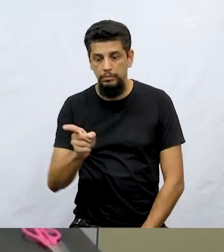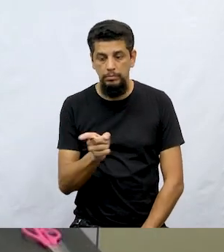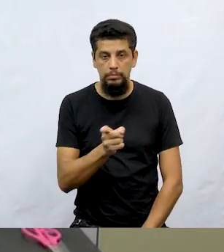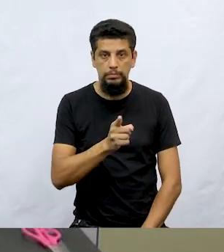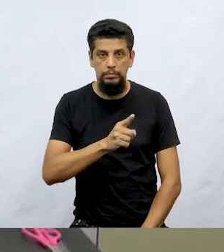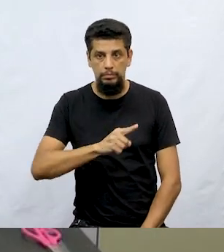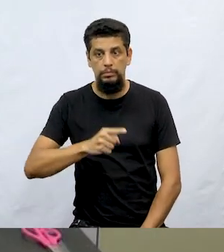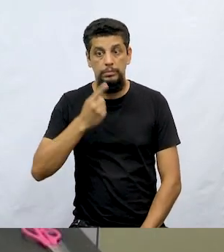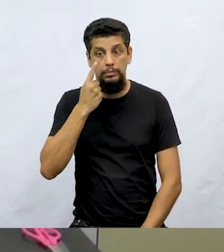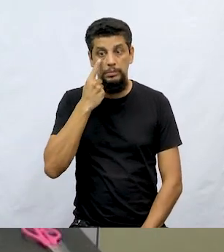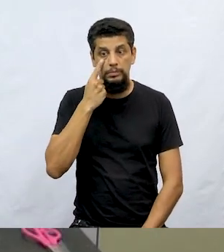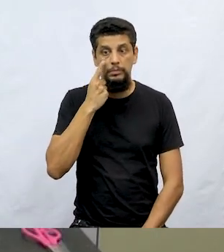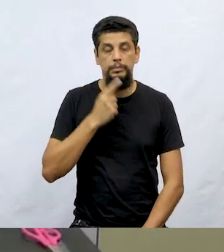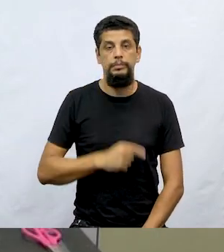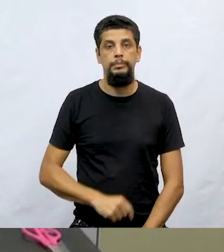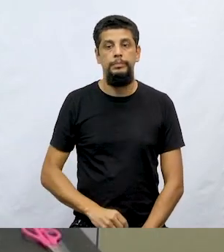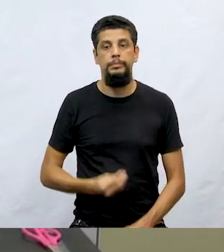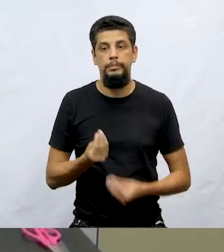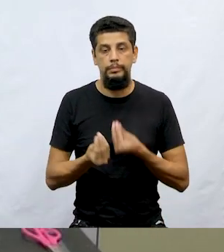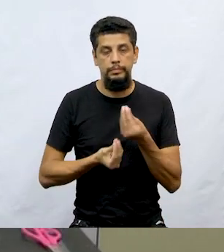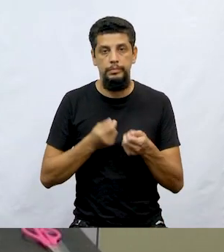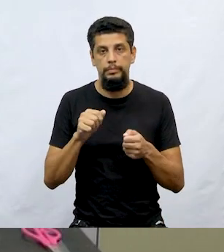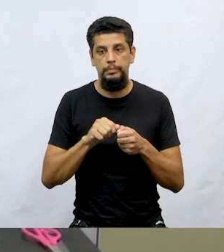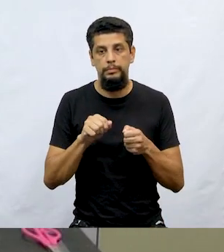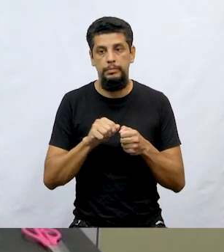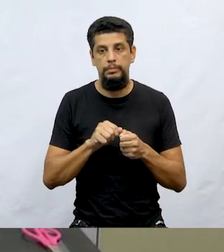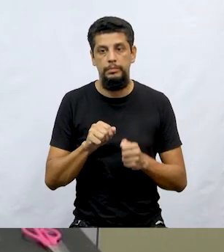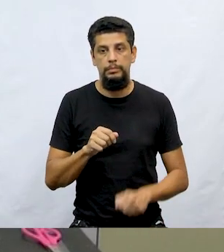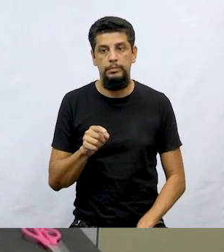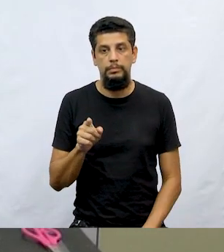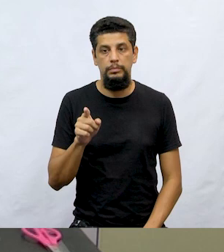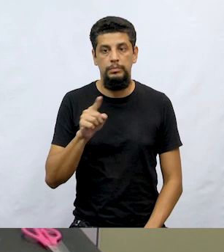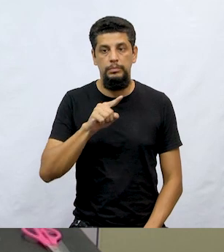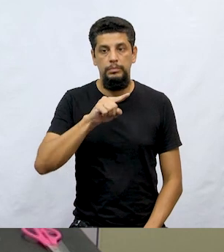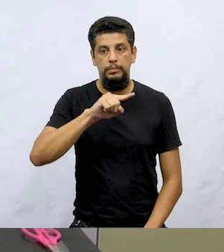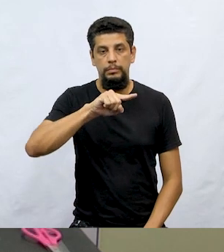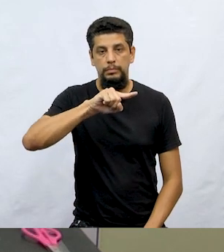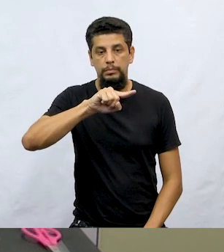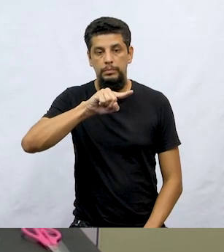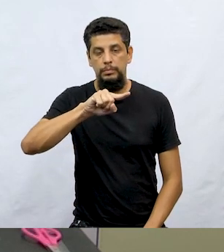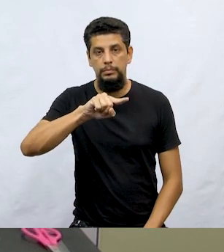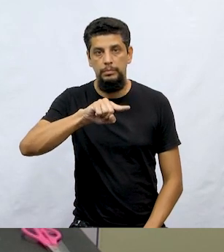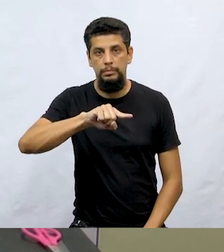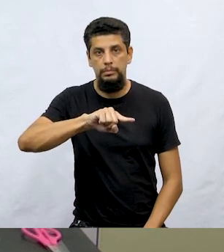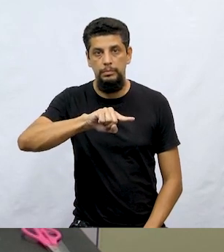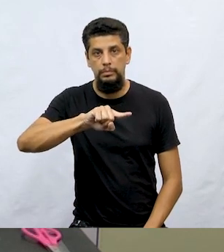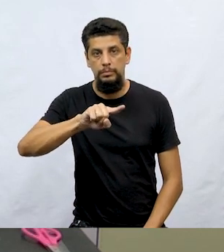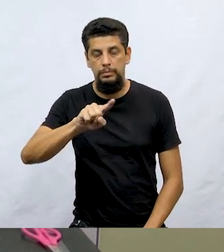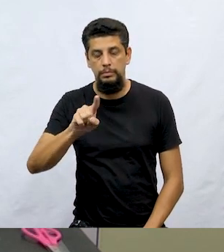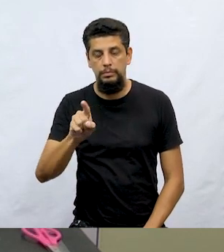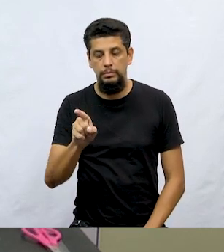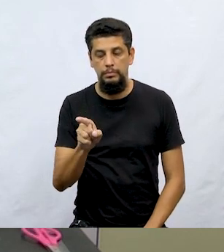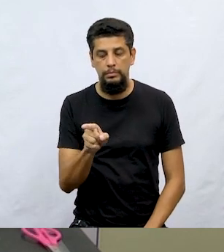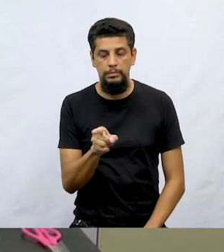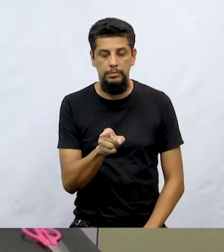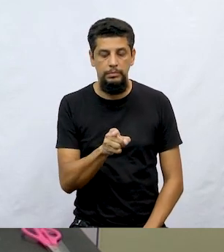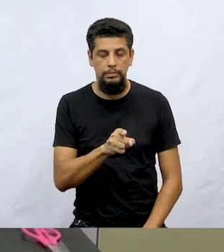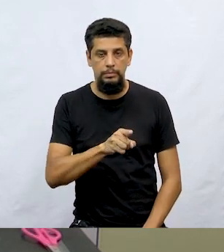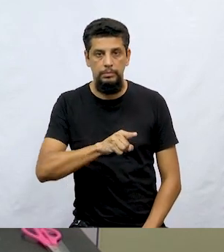curvas, professora. Opa, vamos lá então. Começa, vai lá em cima, faz uma curva, outra curva, outra